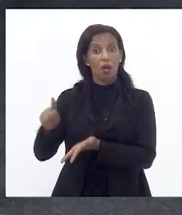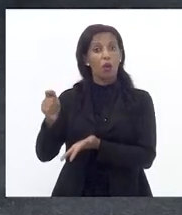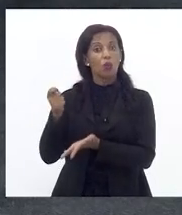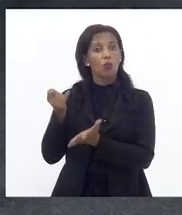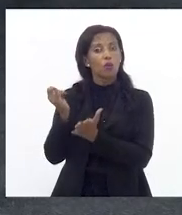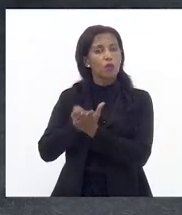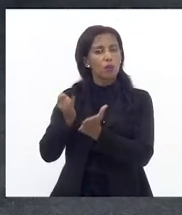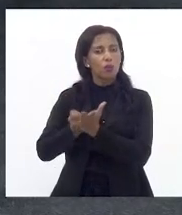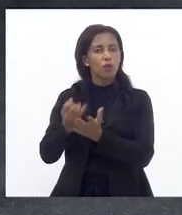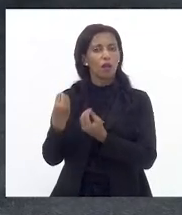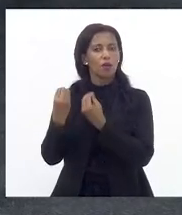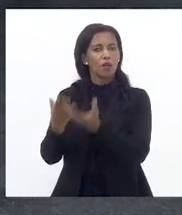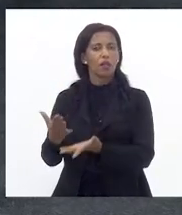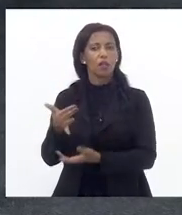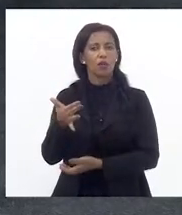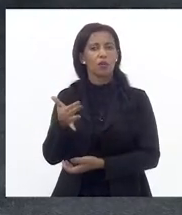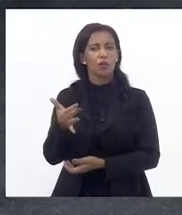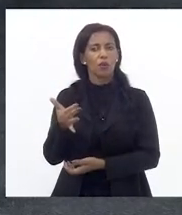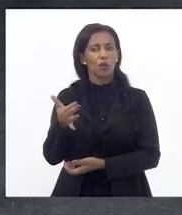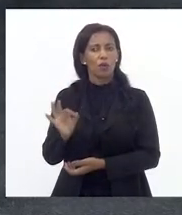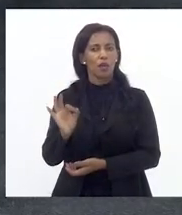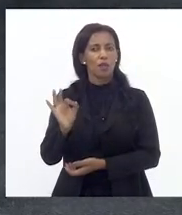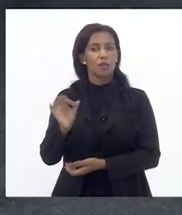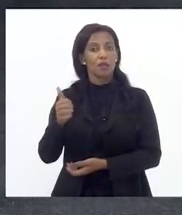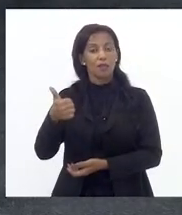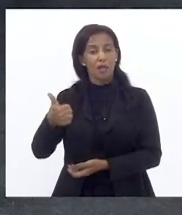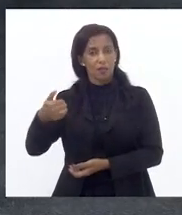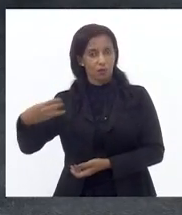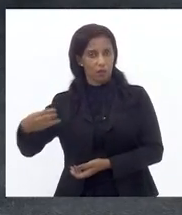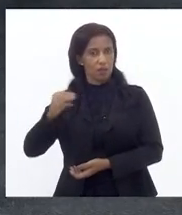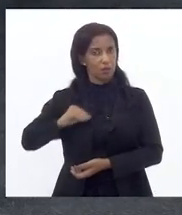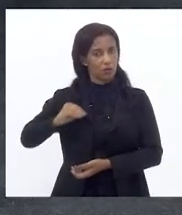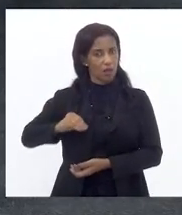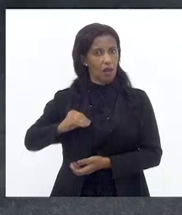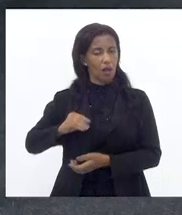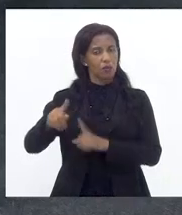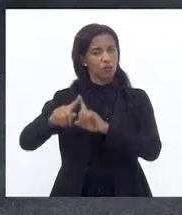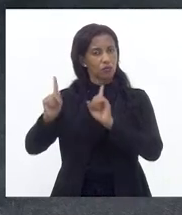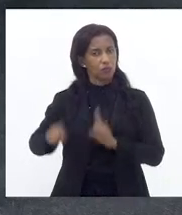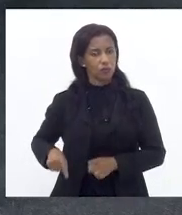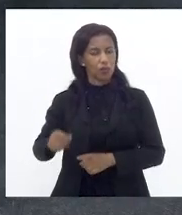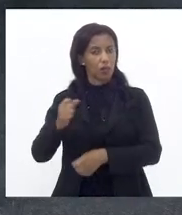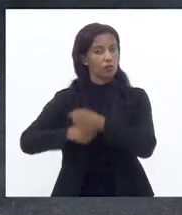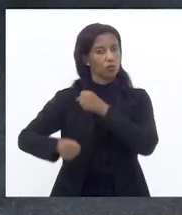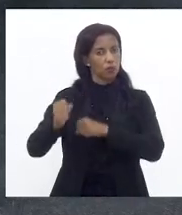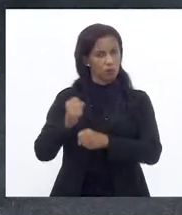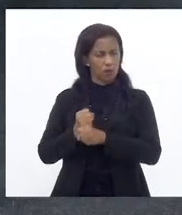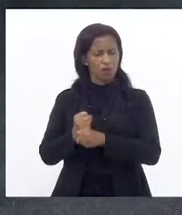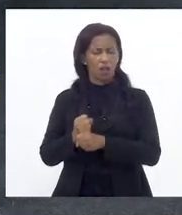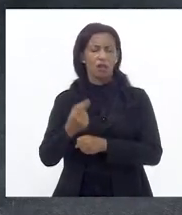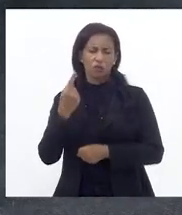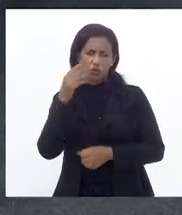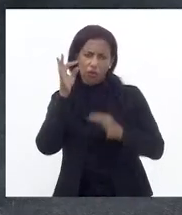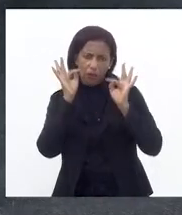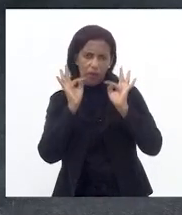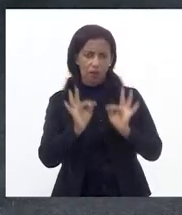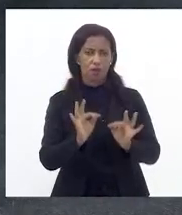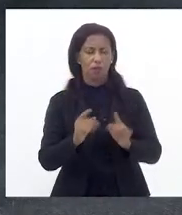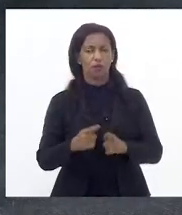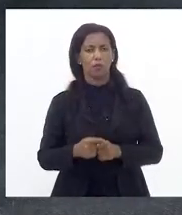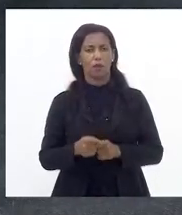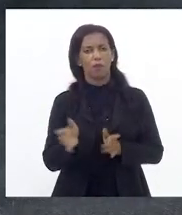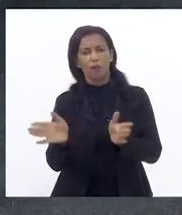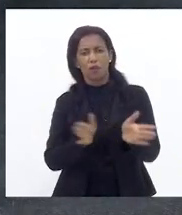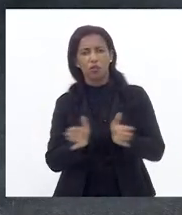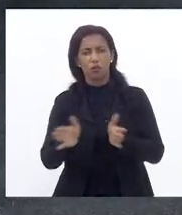garantiu o 13º dos Servidores no ano passado chama atenção para medidas de aprimoramento na área tributária que